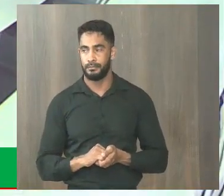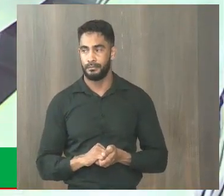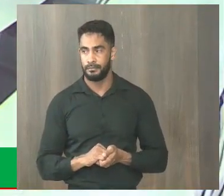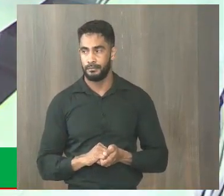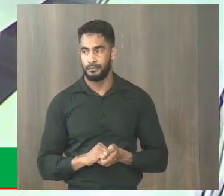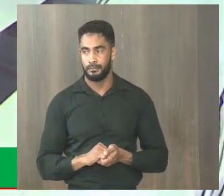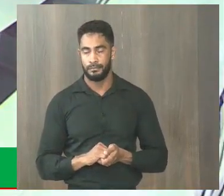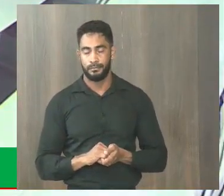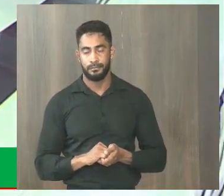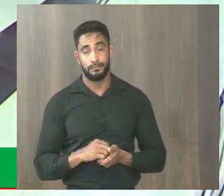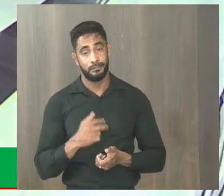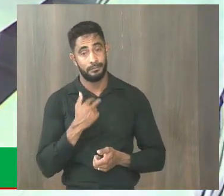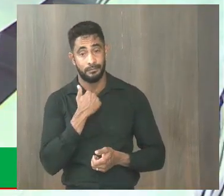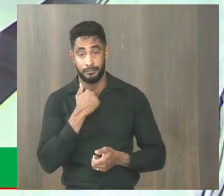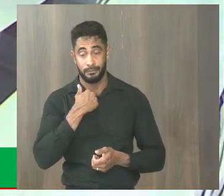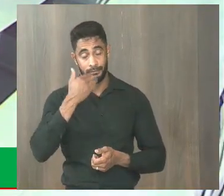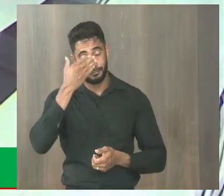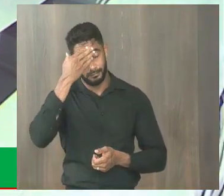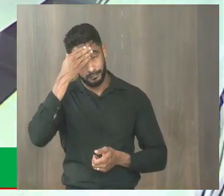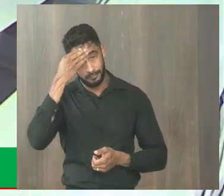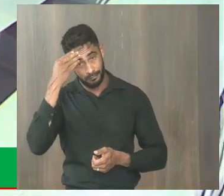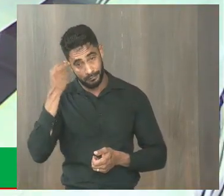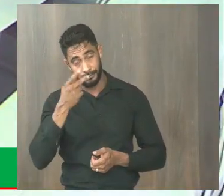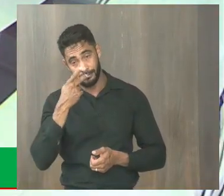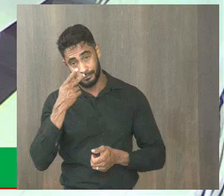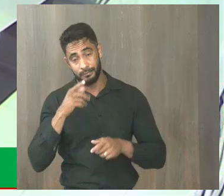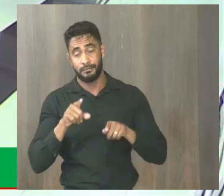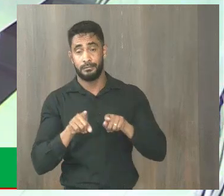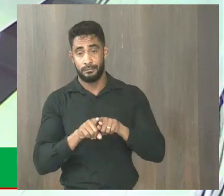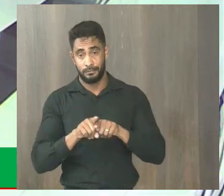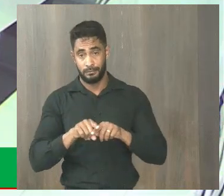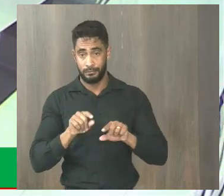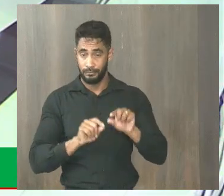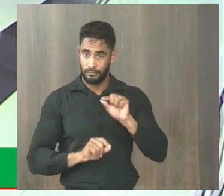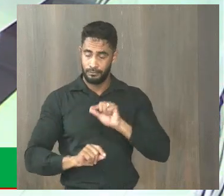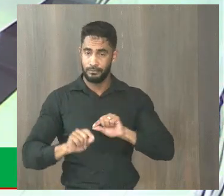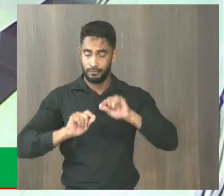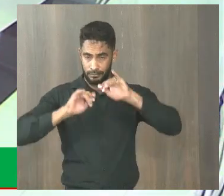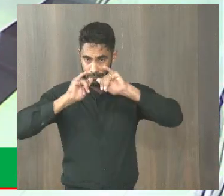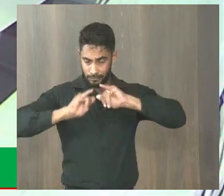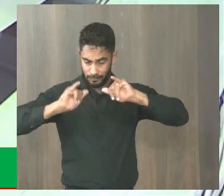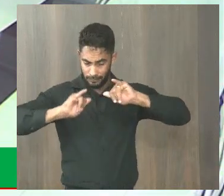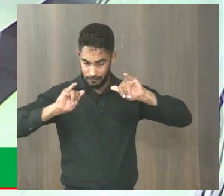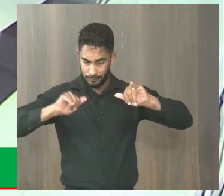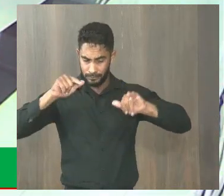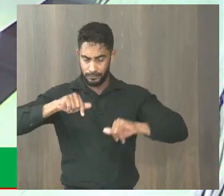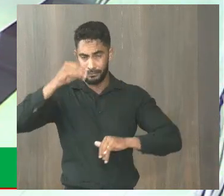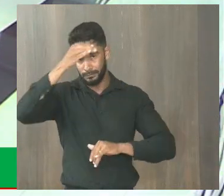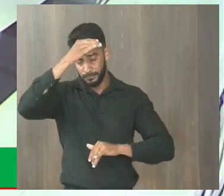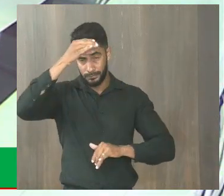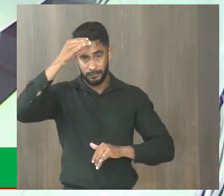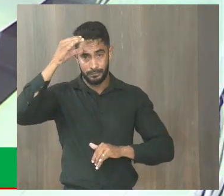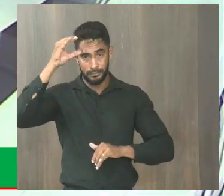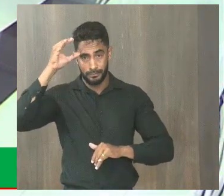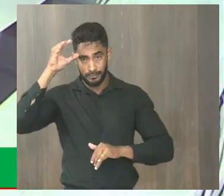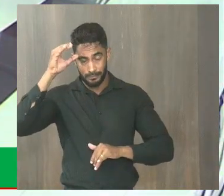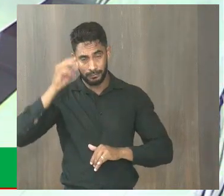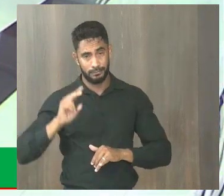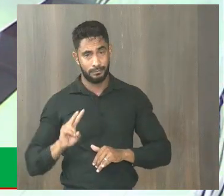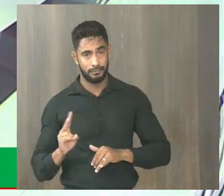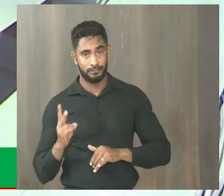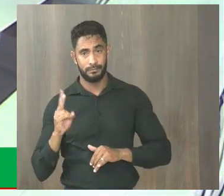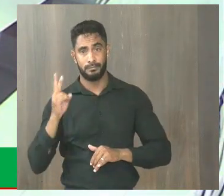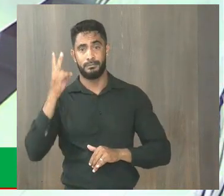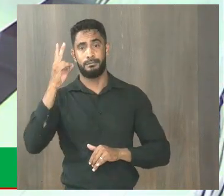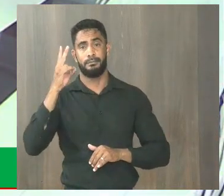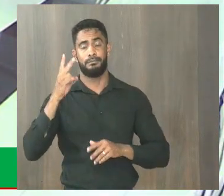Eu não podia deixar de estar falando também, uma vez que já foi pronunciado nessa casa, essa valorização,